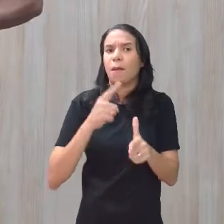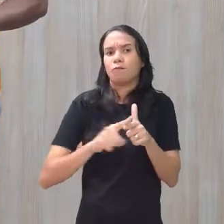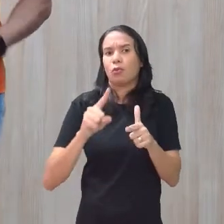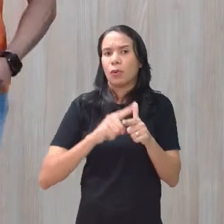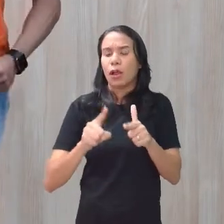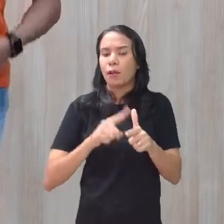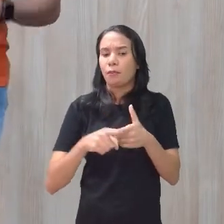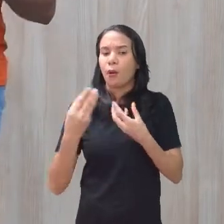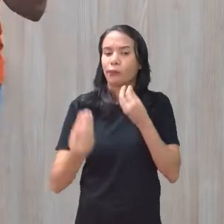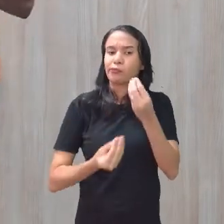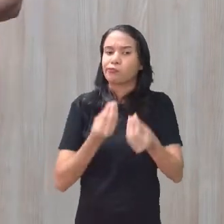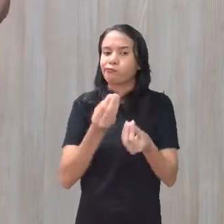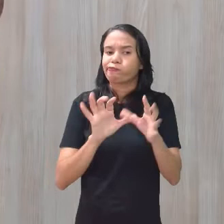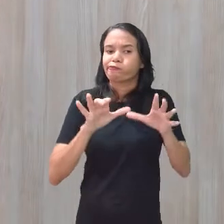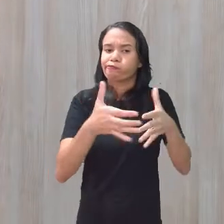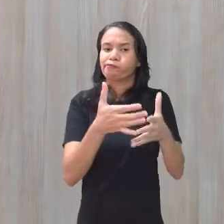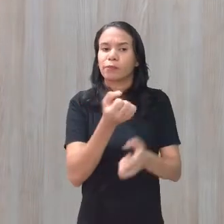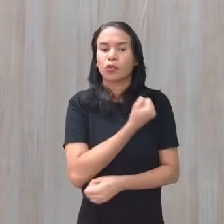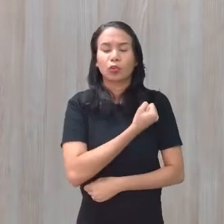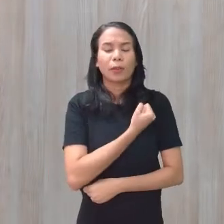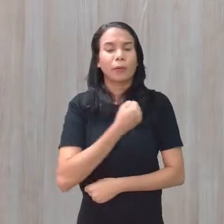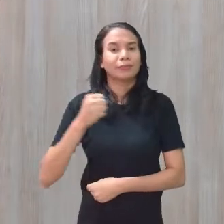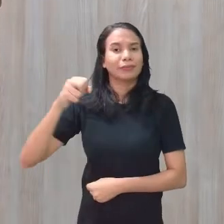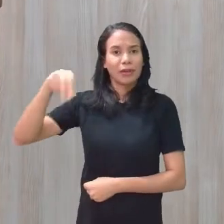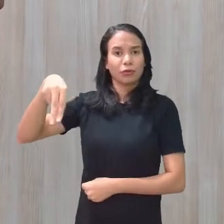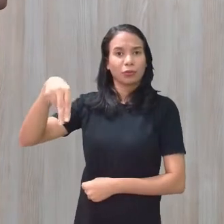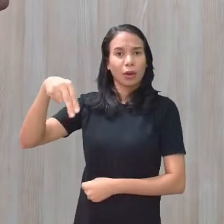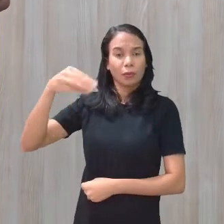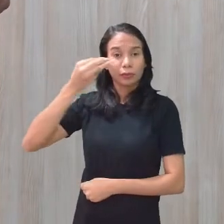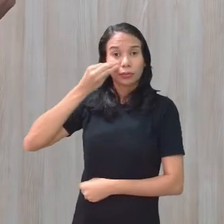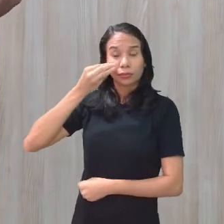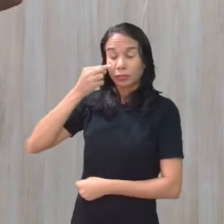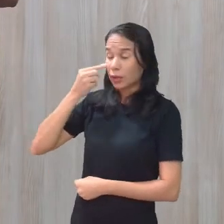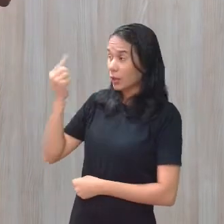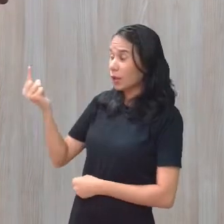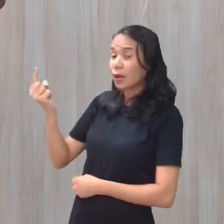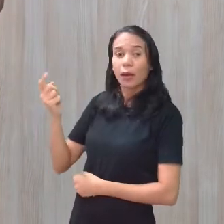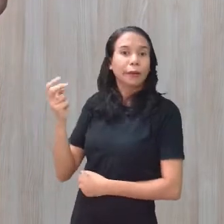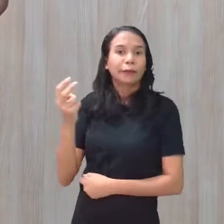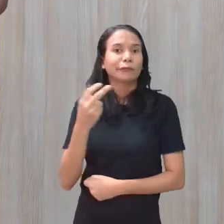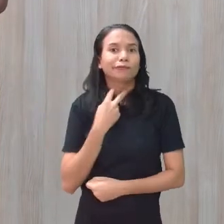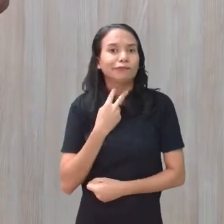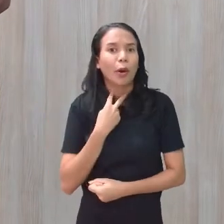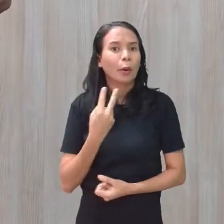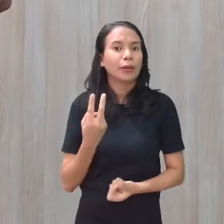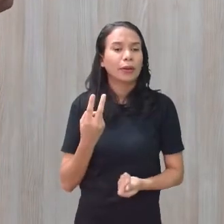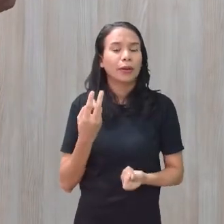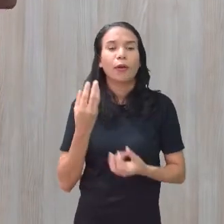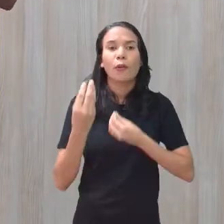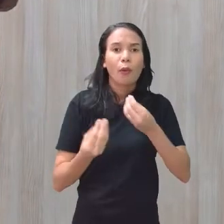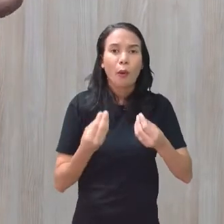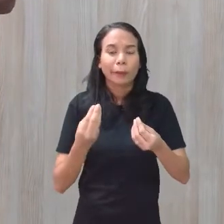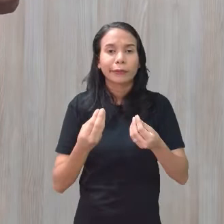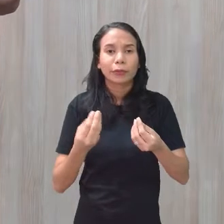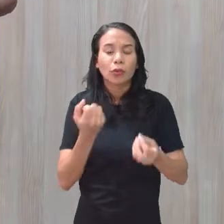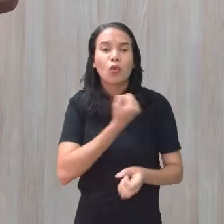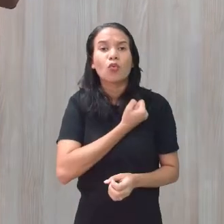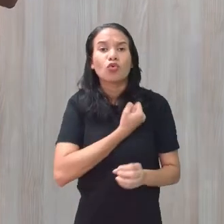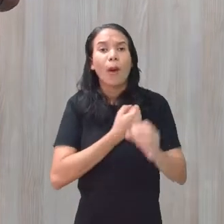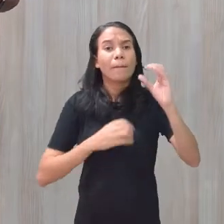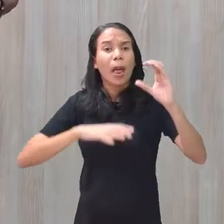naturais. Eles viram que, nesse exemplo de subtração, não é possível a gente subtrair 2